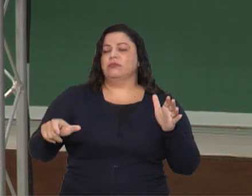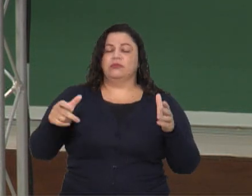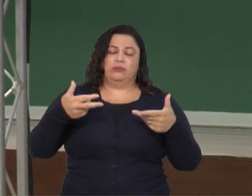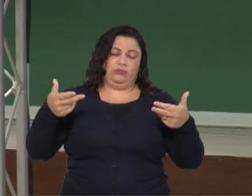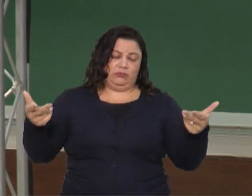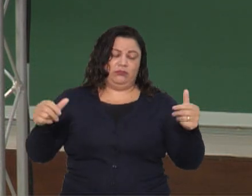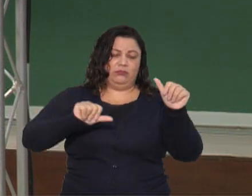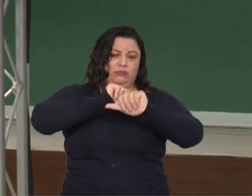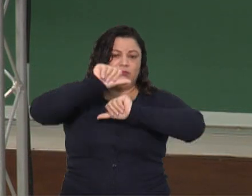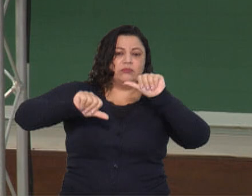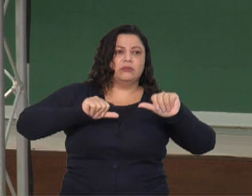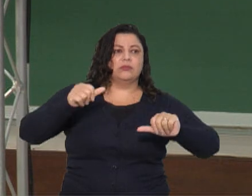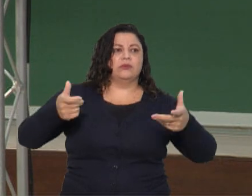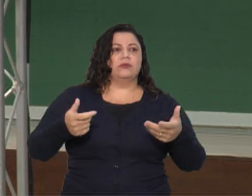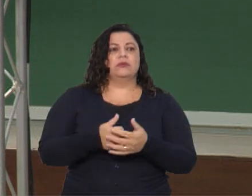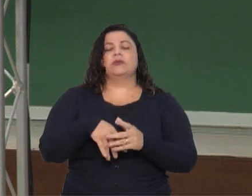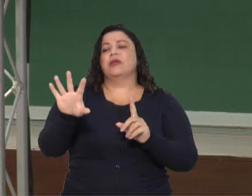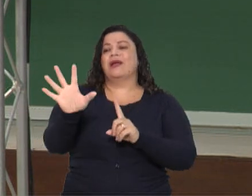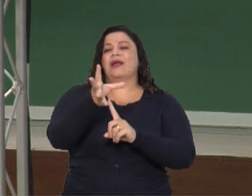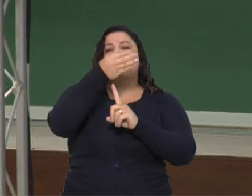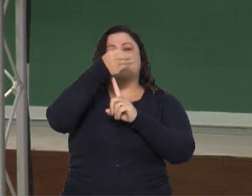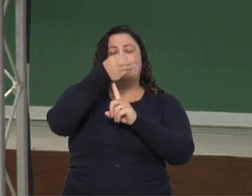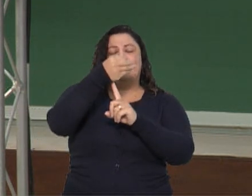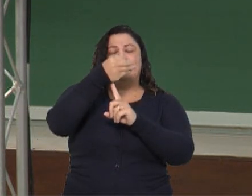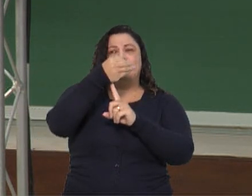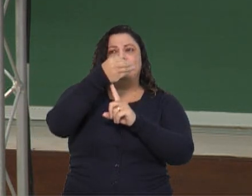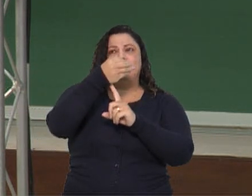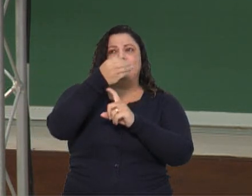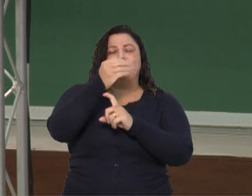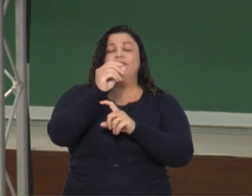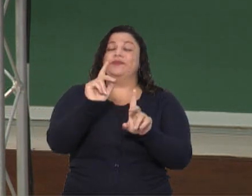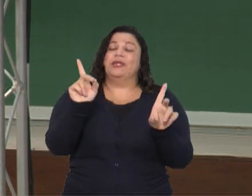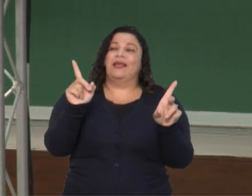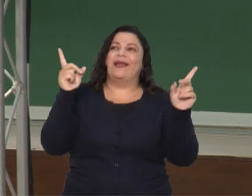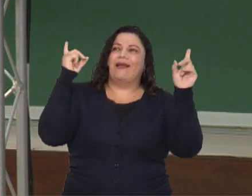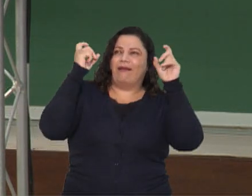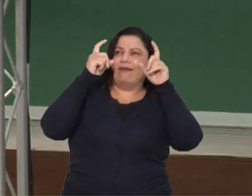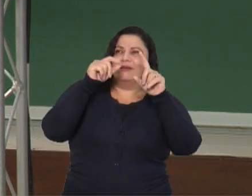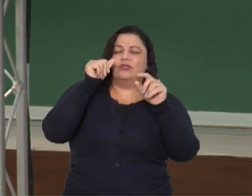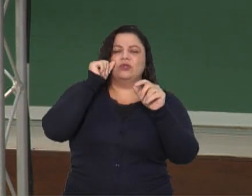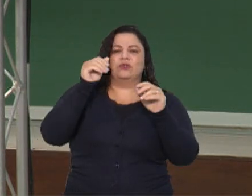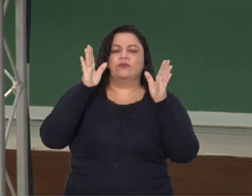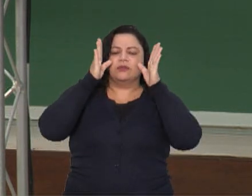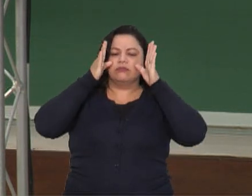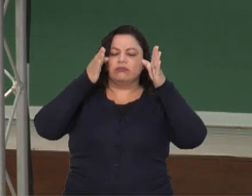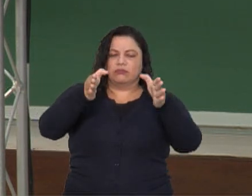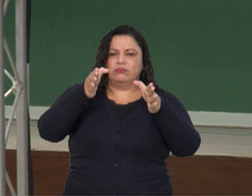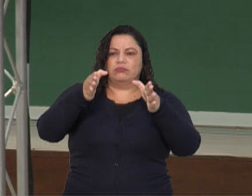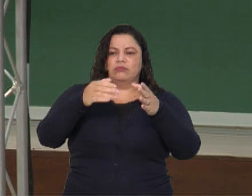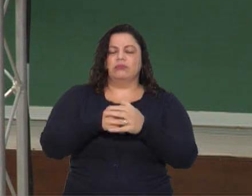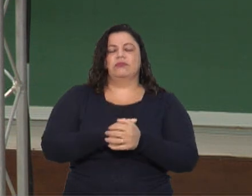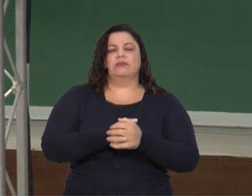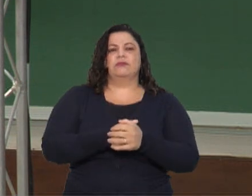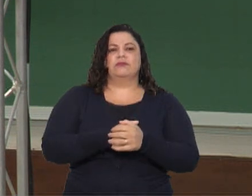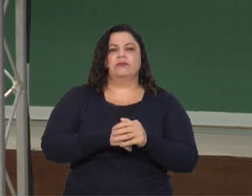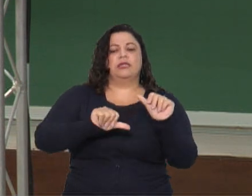Então, em arte é muito difícil de você ter uma definição fechada das coisas, porque elas estão sempre se